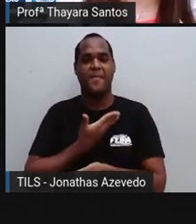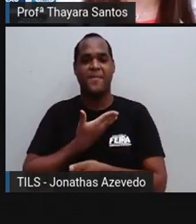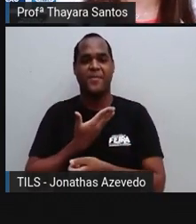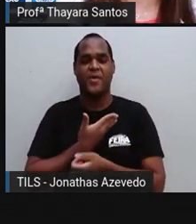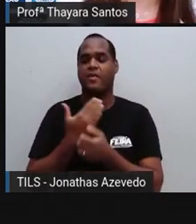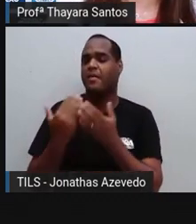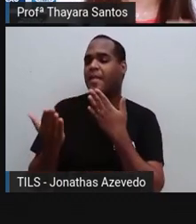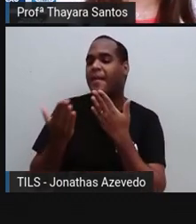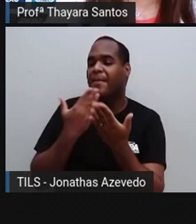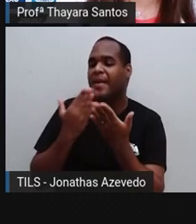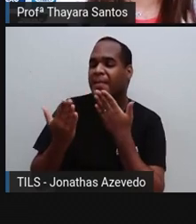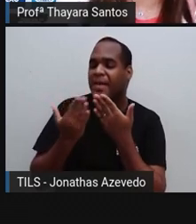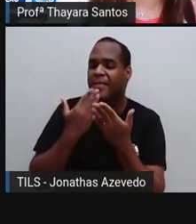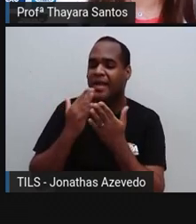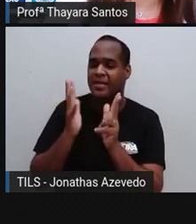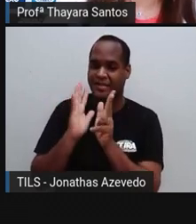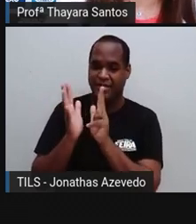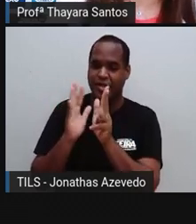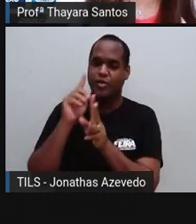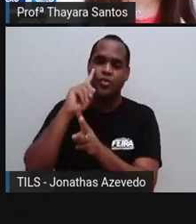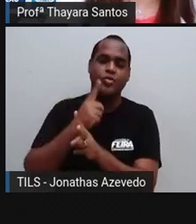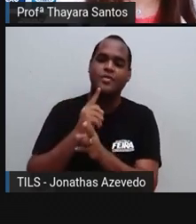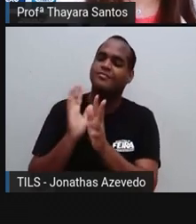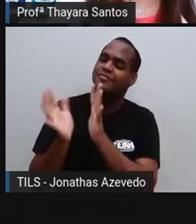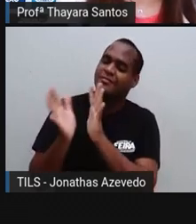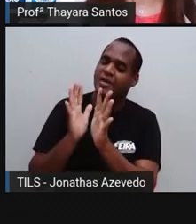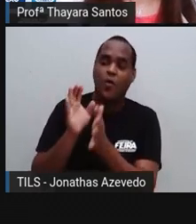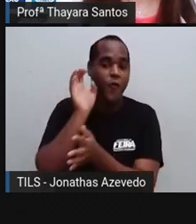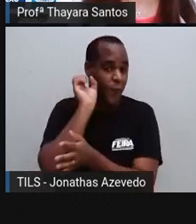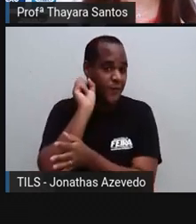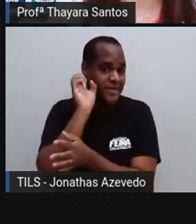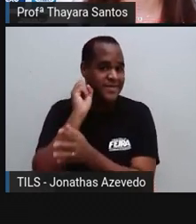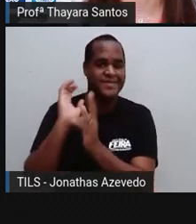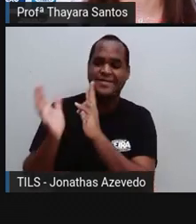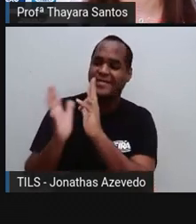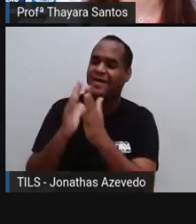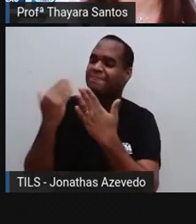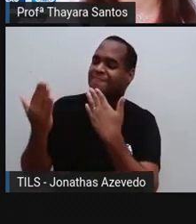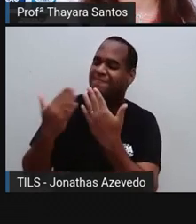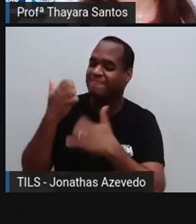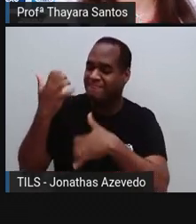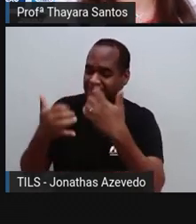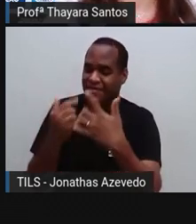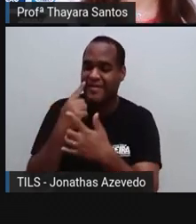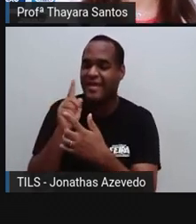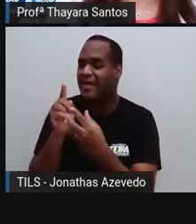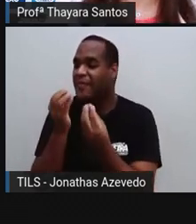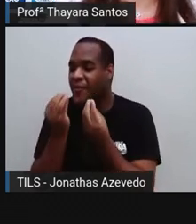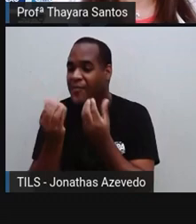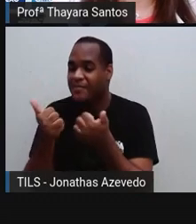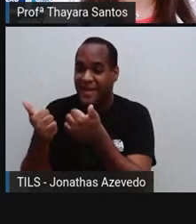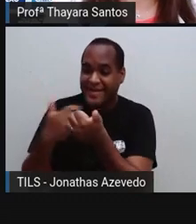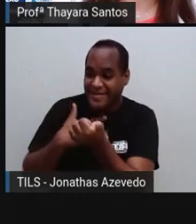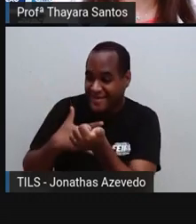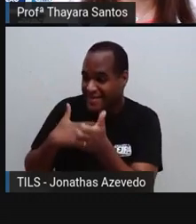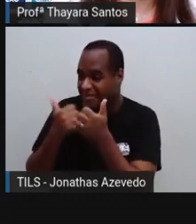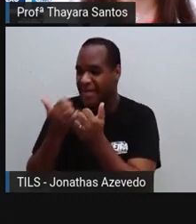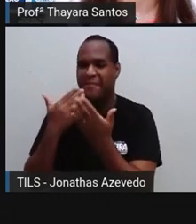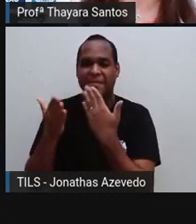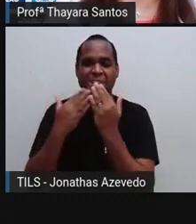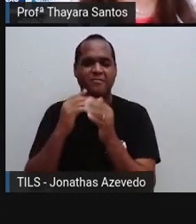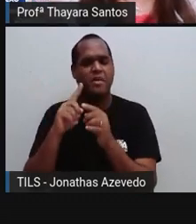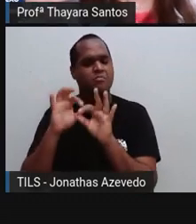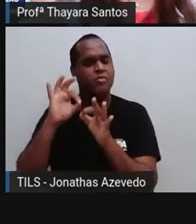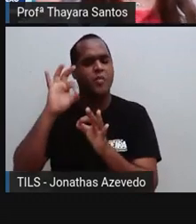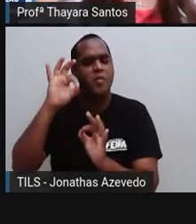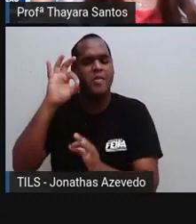Conversar com um amigo de verdade, não esses amigos que levam a gente, influenciam por esse outro caminho. Então, conversar com um amigo faz bem